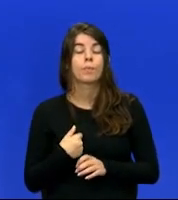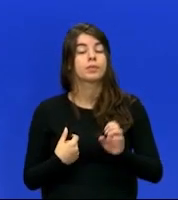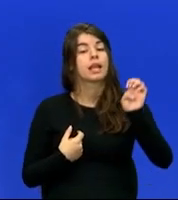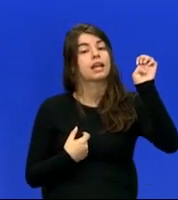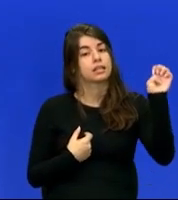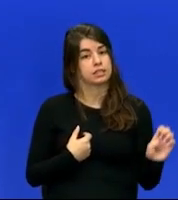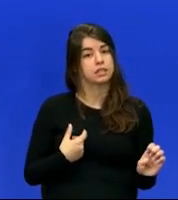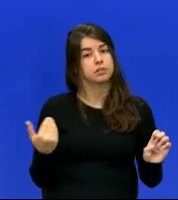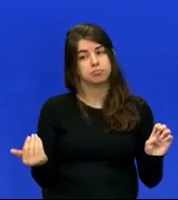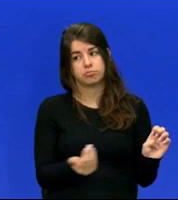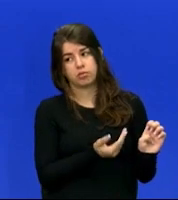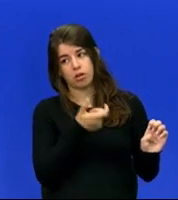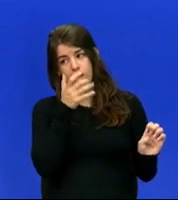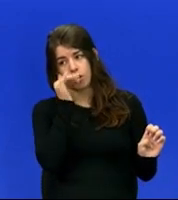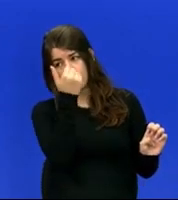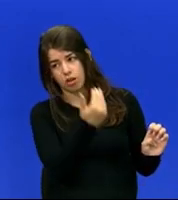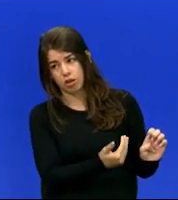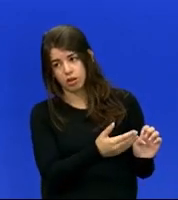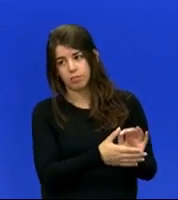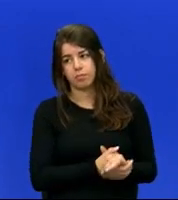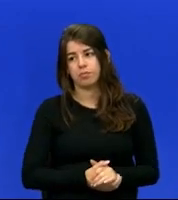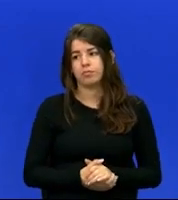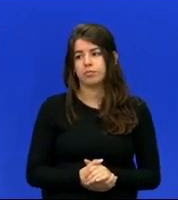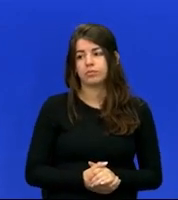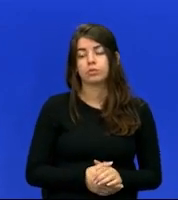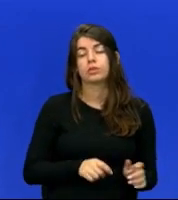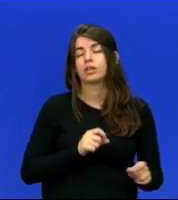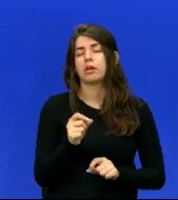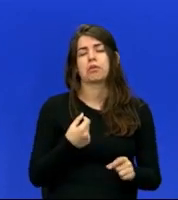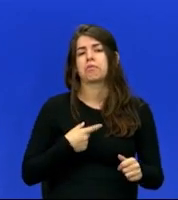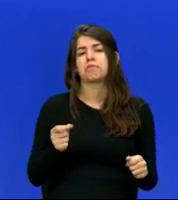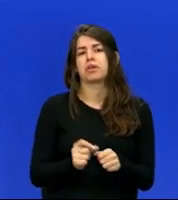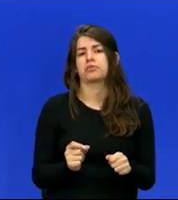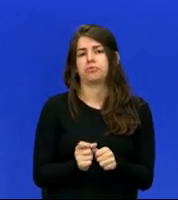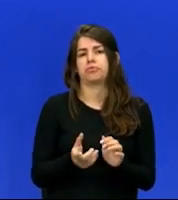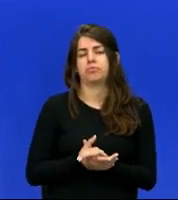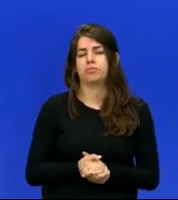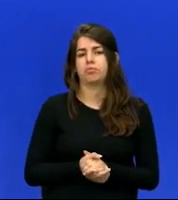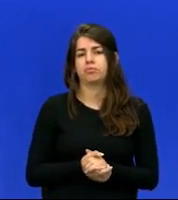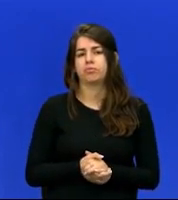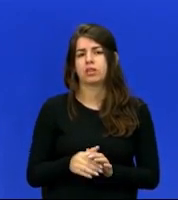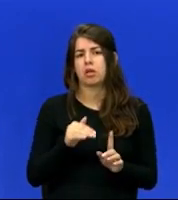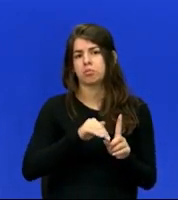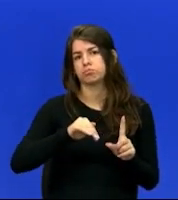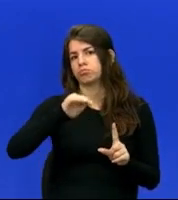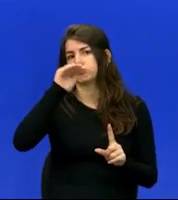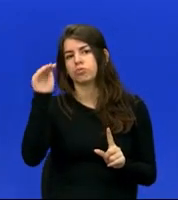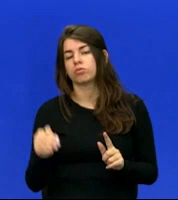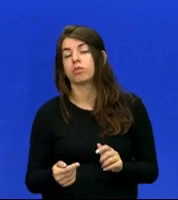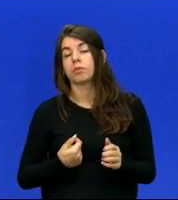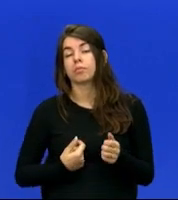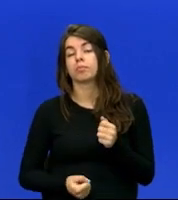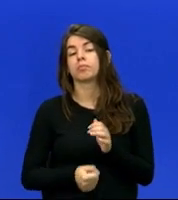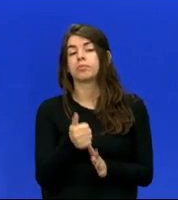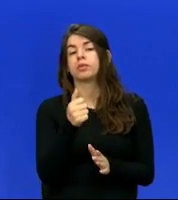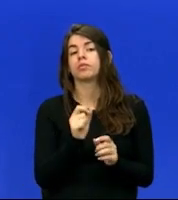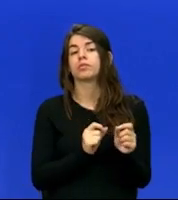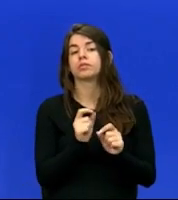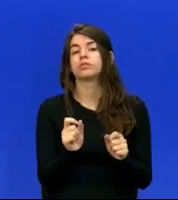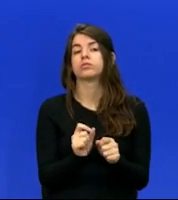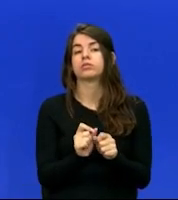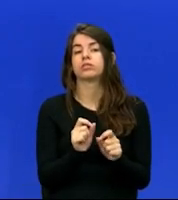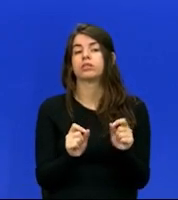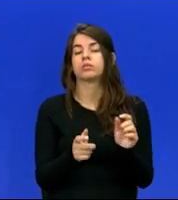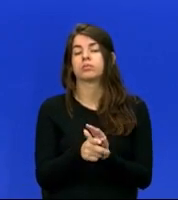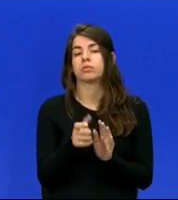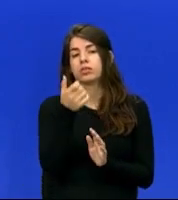que a média, ok? Então, o que eu faço nessa curva? Eu vou estar